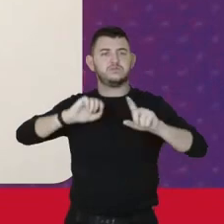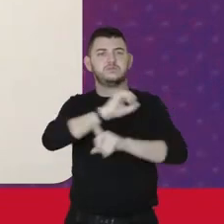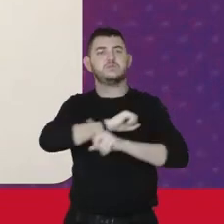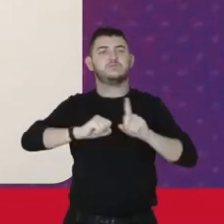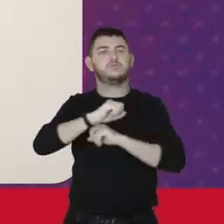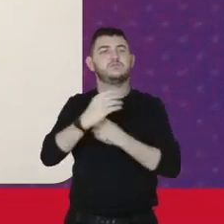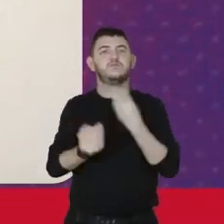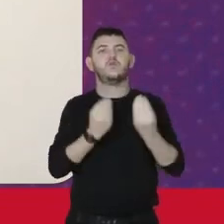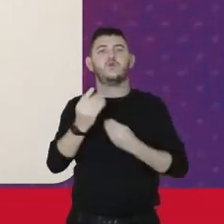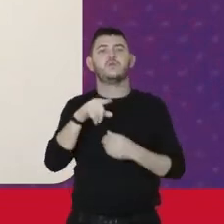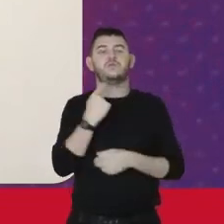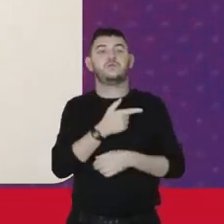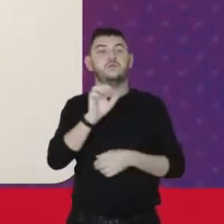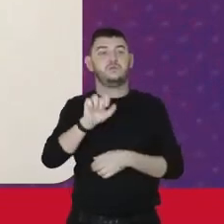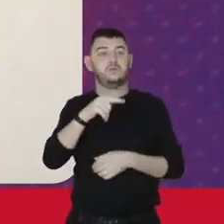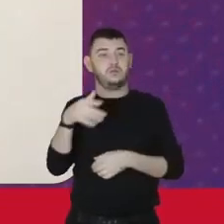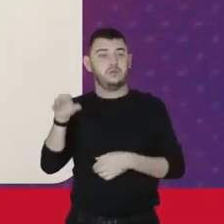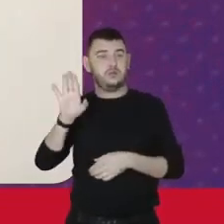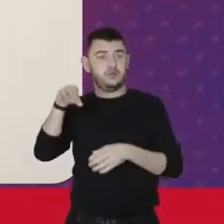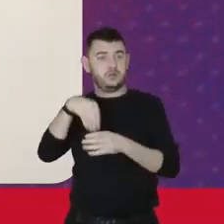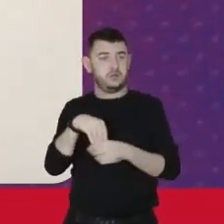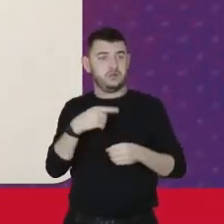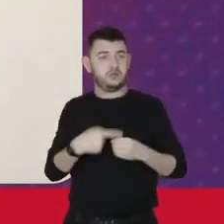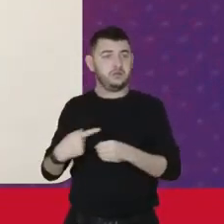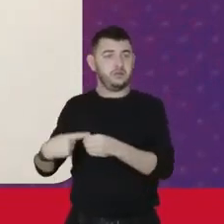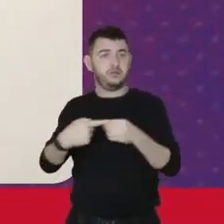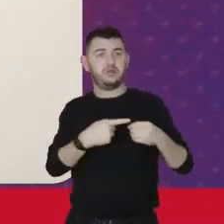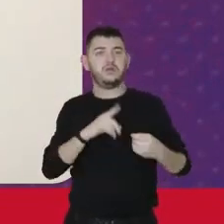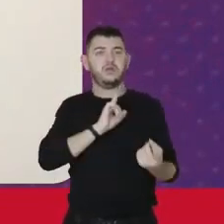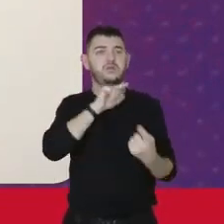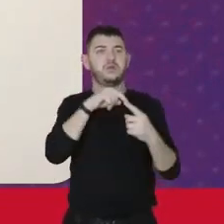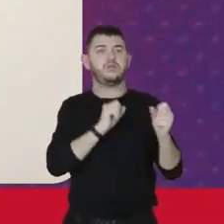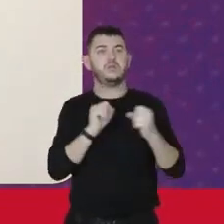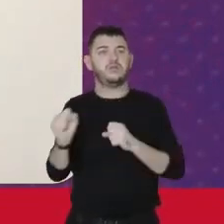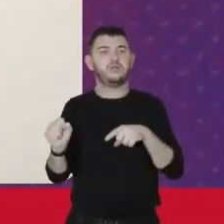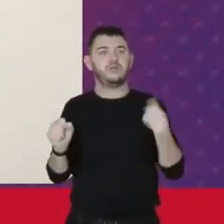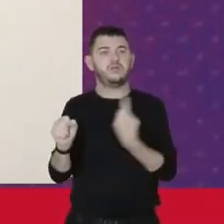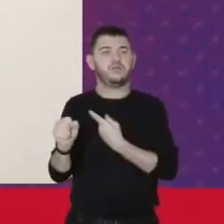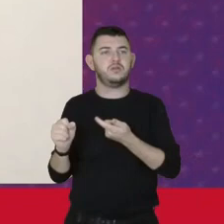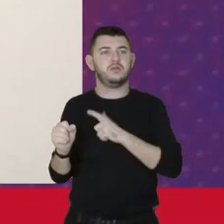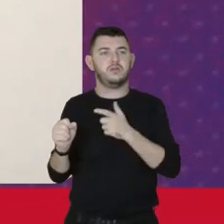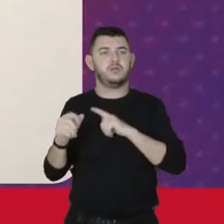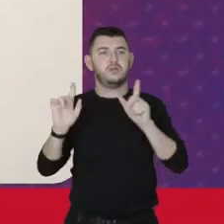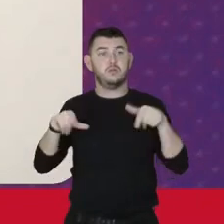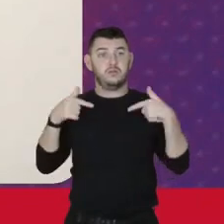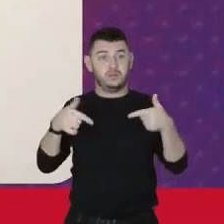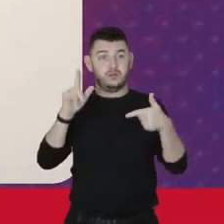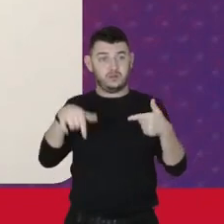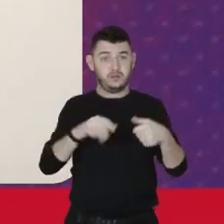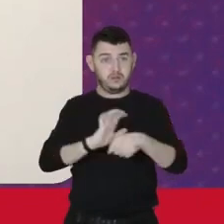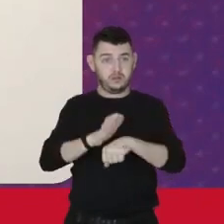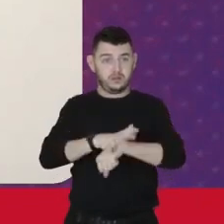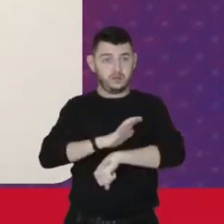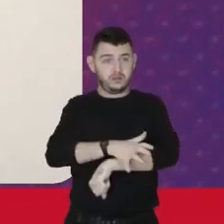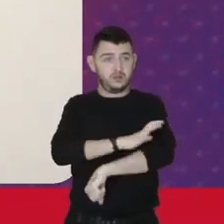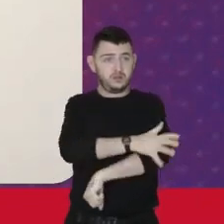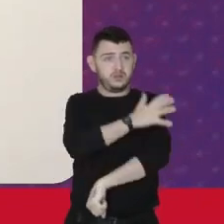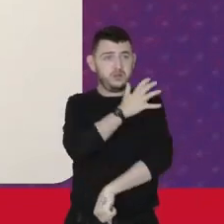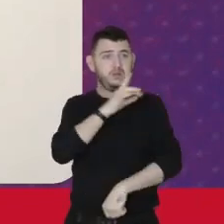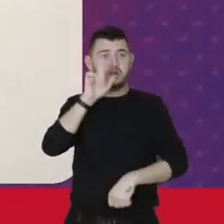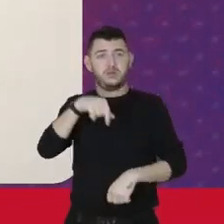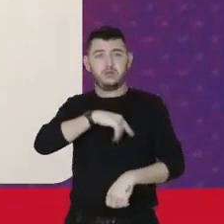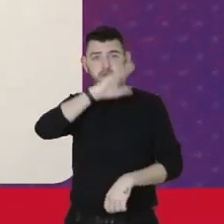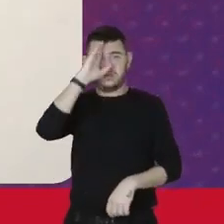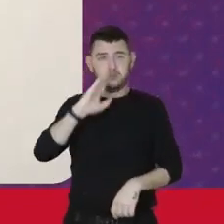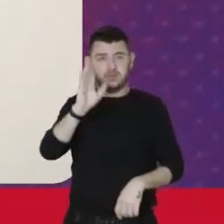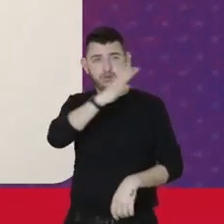pode ter ações na sociedade para que a gente tenha o enfrentamento a esse racismo que é tão latente, principalmente para